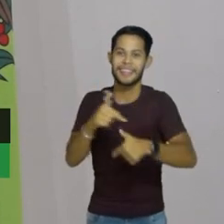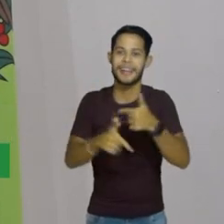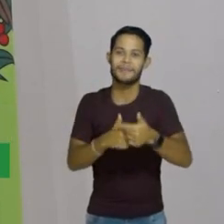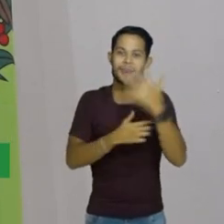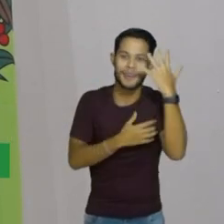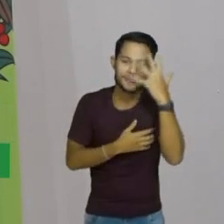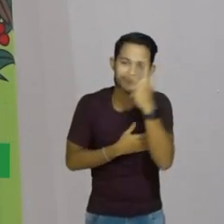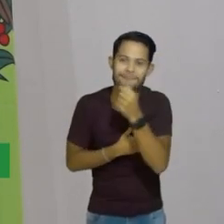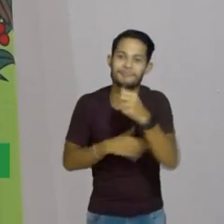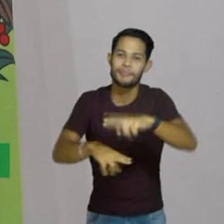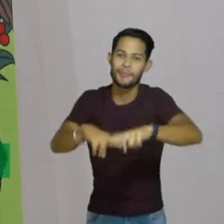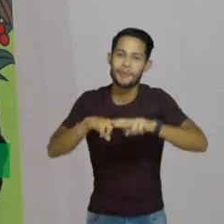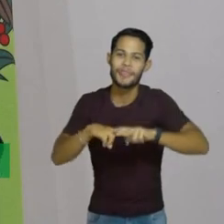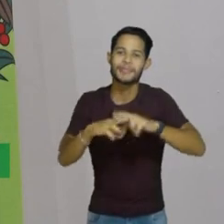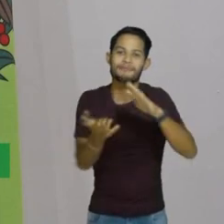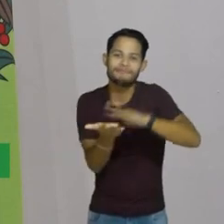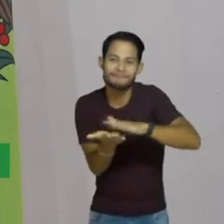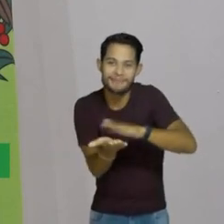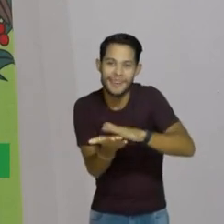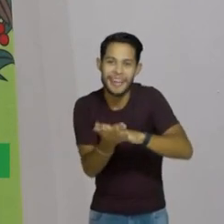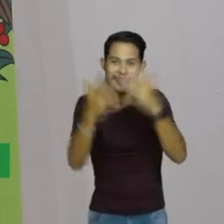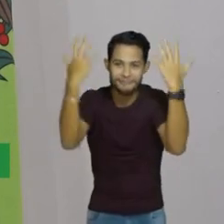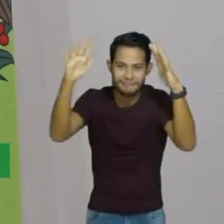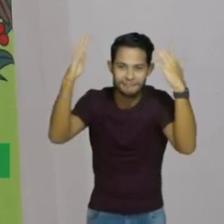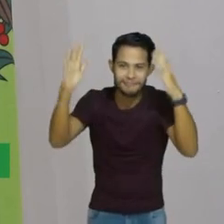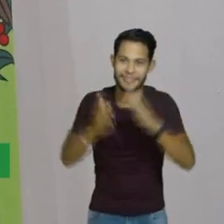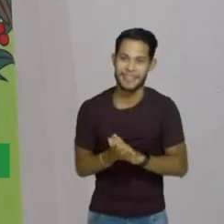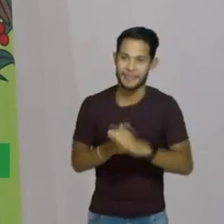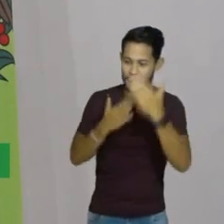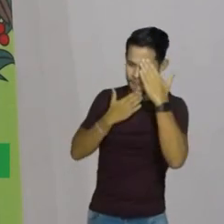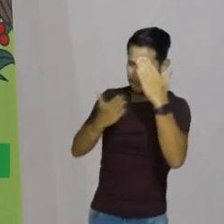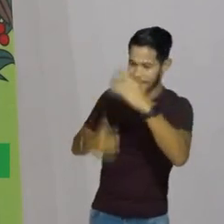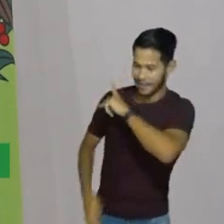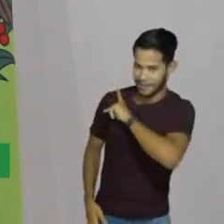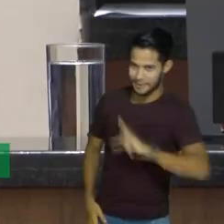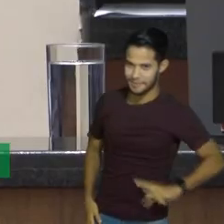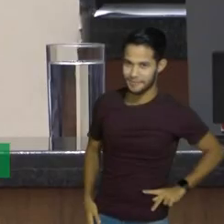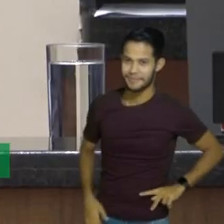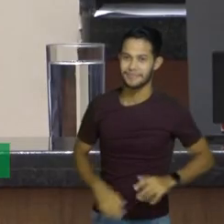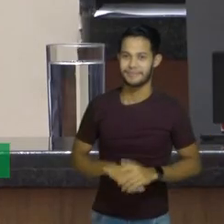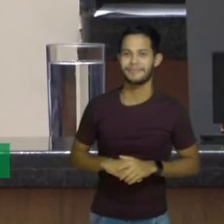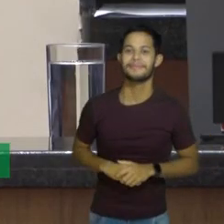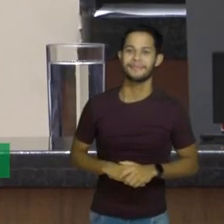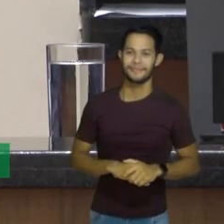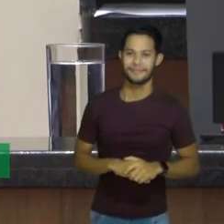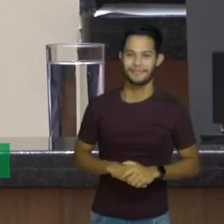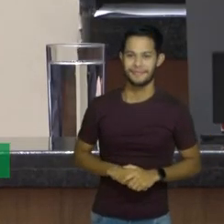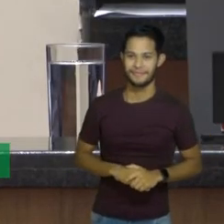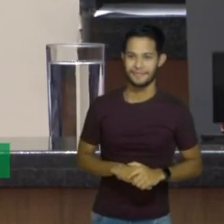de reconhecimento e de parabéns por essa justa causa. Obrigado, senhor presidente.